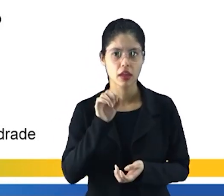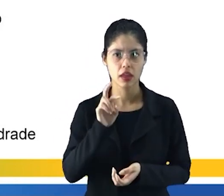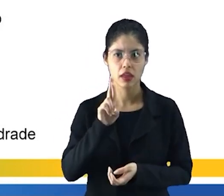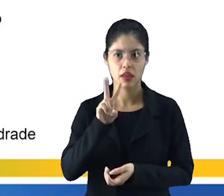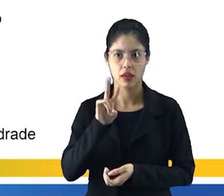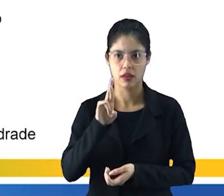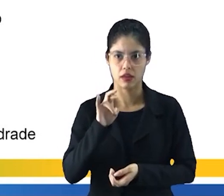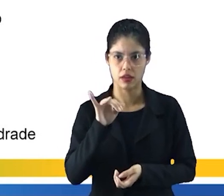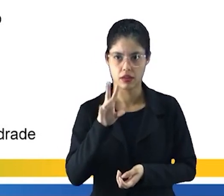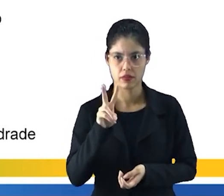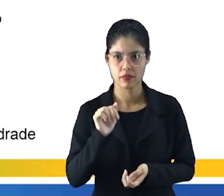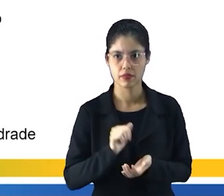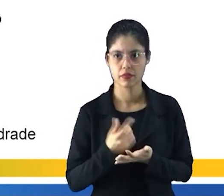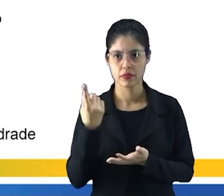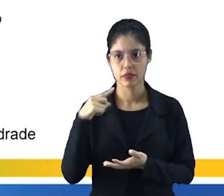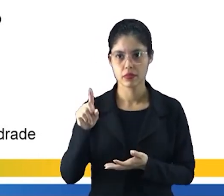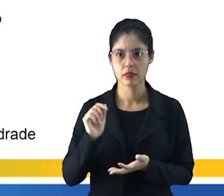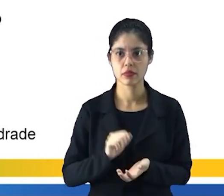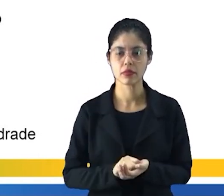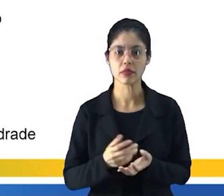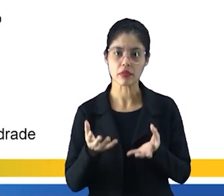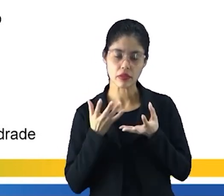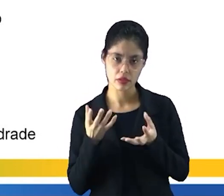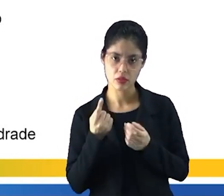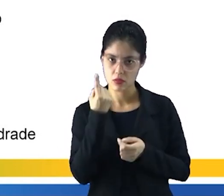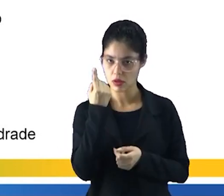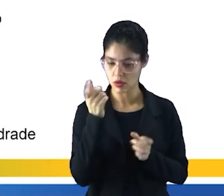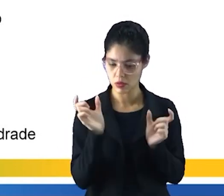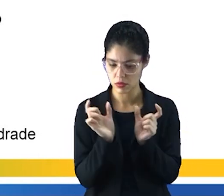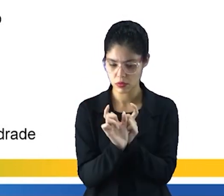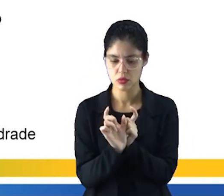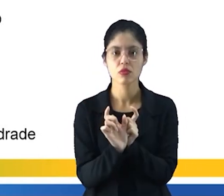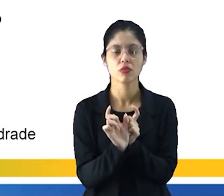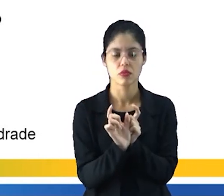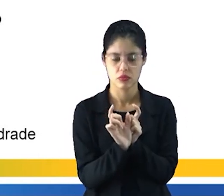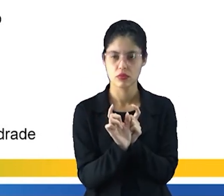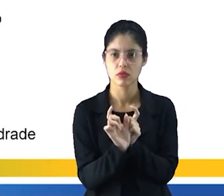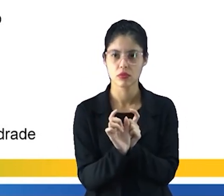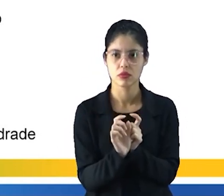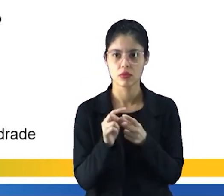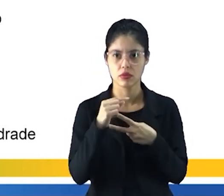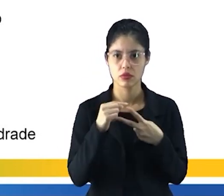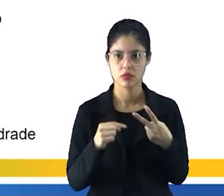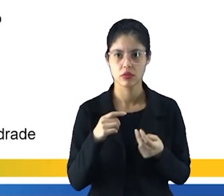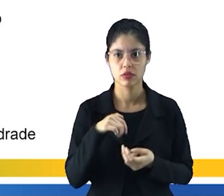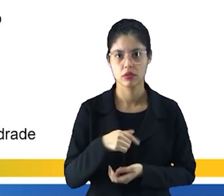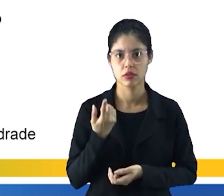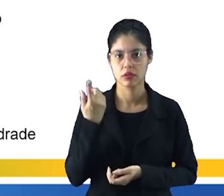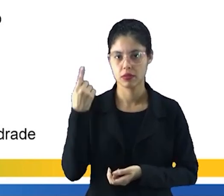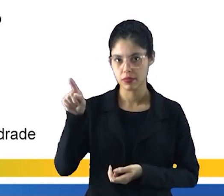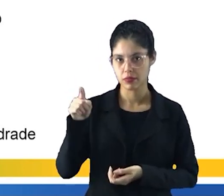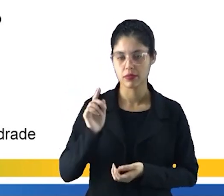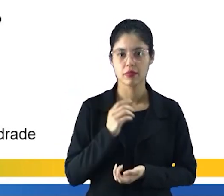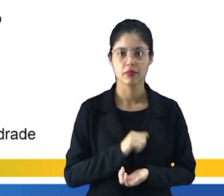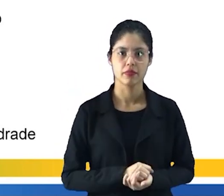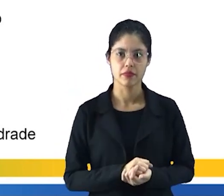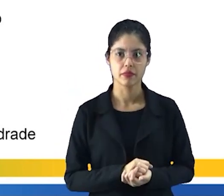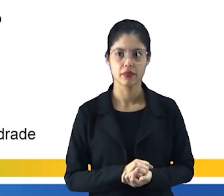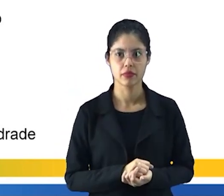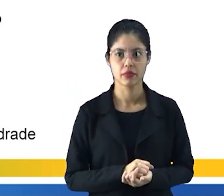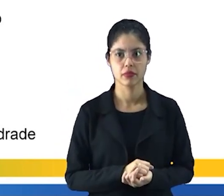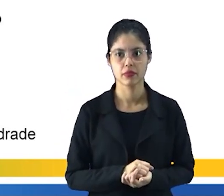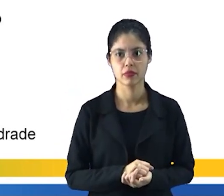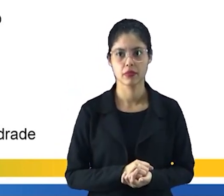com raiva. Quer ir embora, montou uma única palavra, nós temos aí 3, né? Quero ir embora,